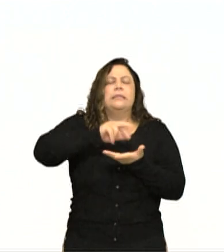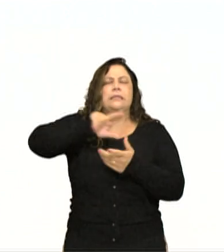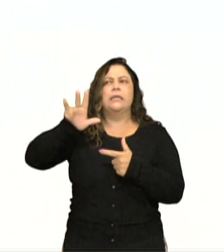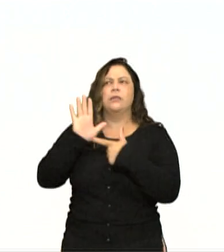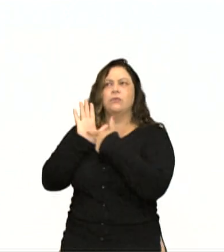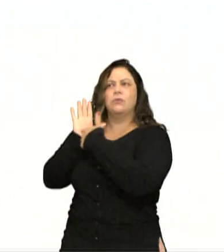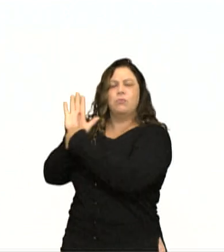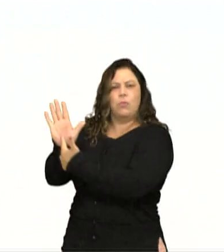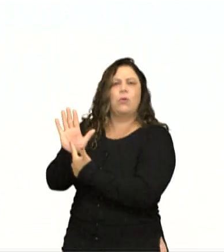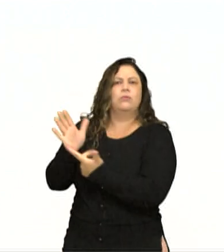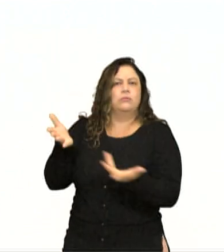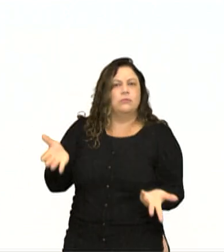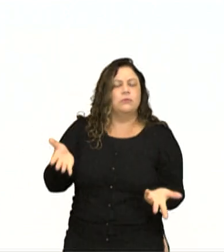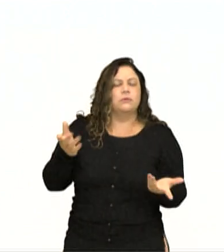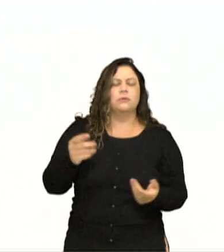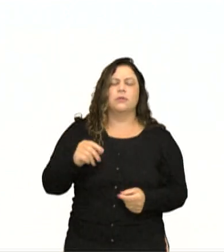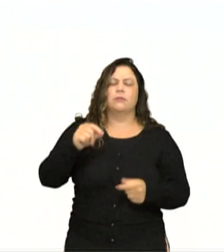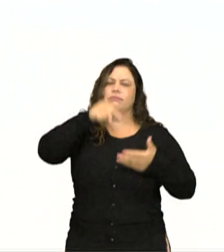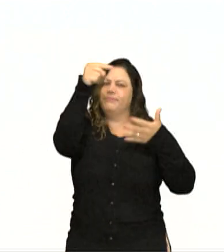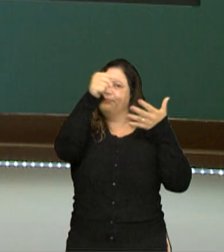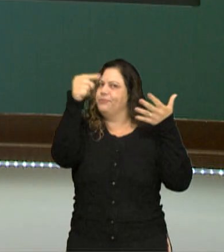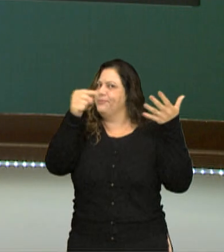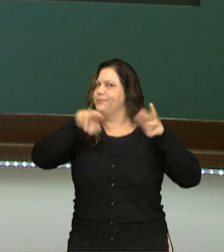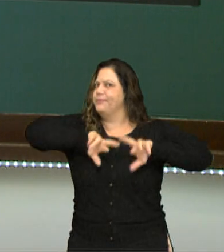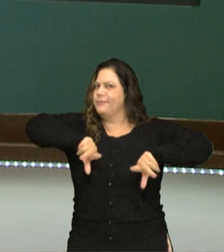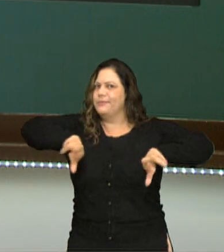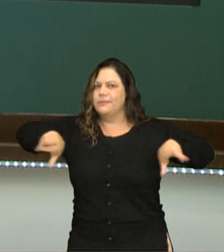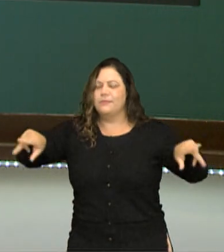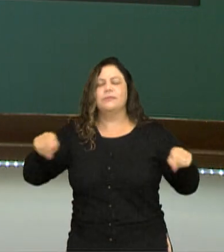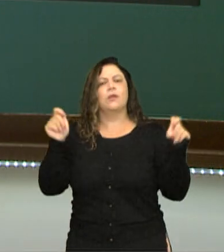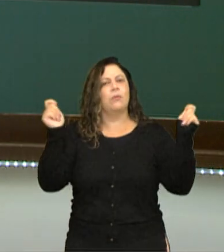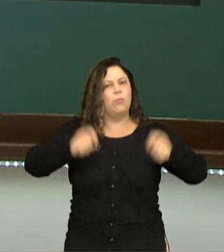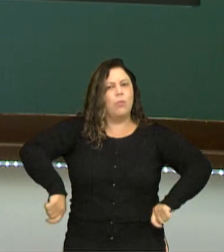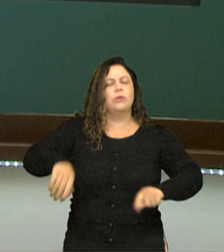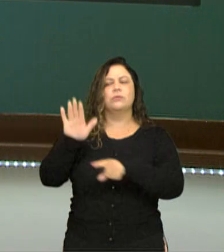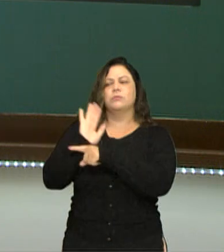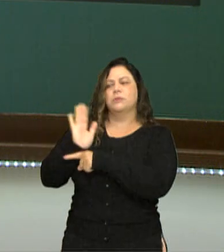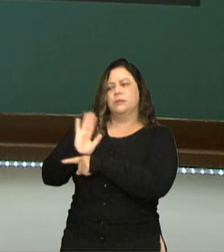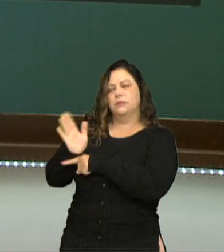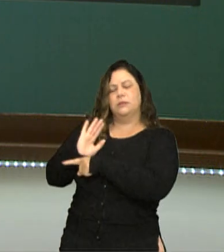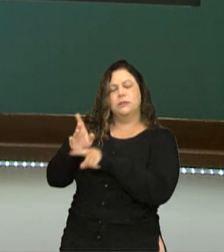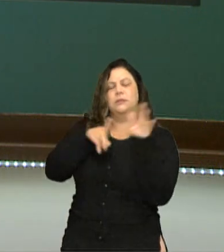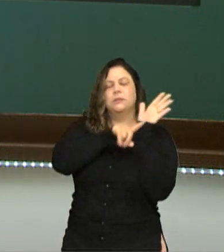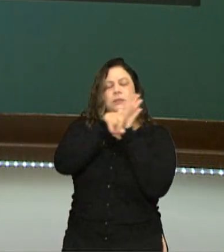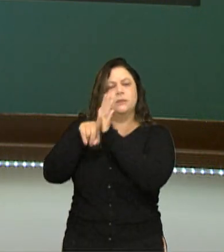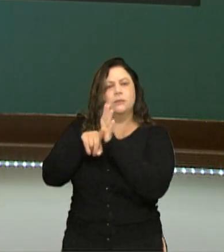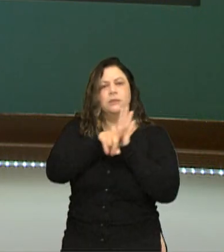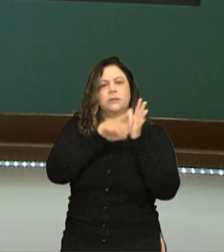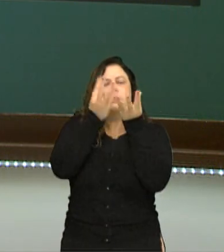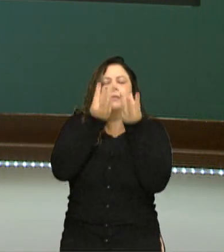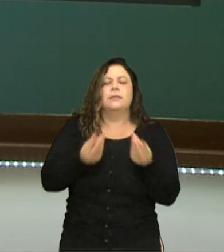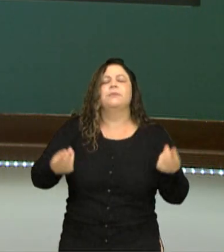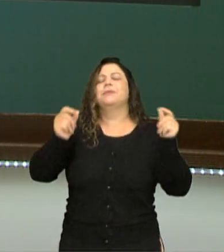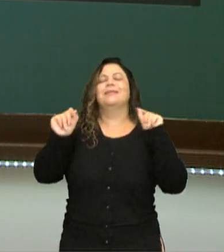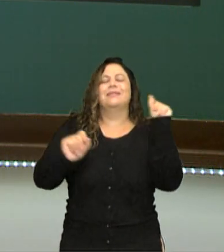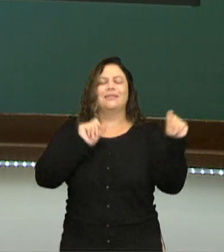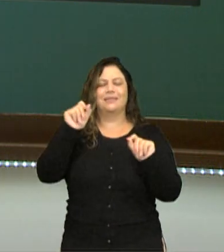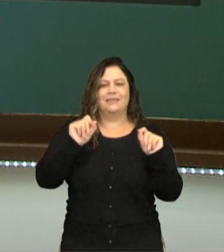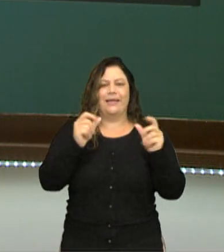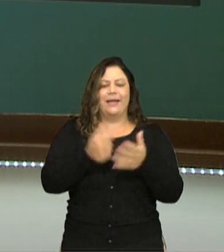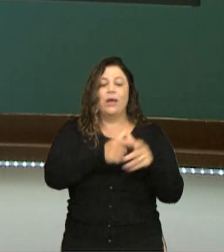lembra de algum? Tem vários aí, então vocês podem até pesquisar esses filmes e apreciar, os figurinos,